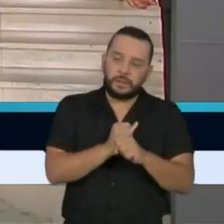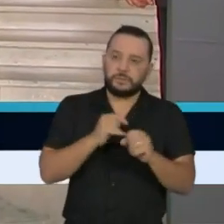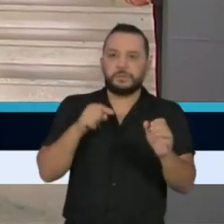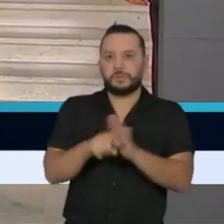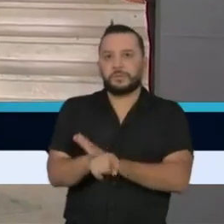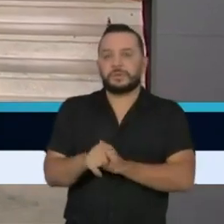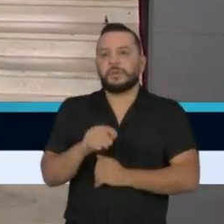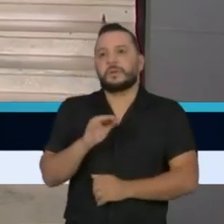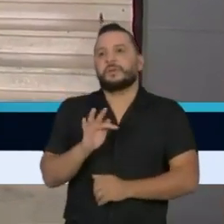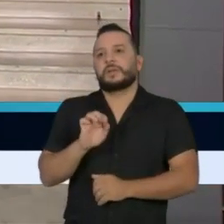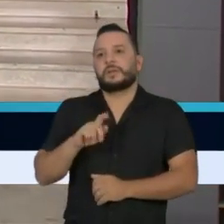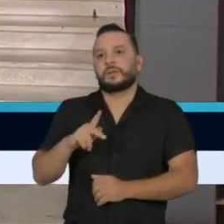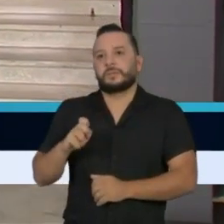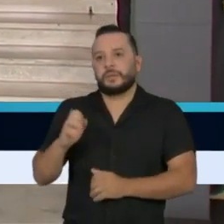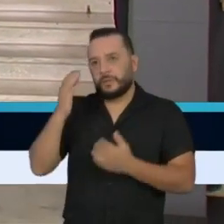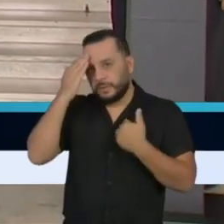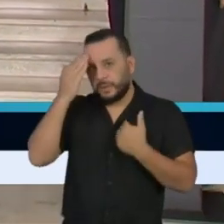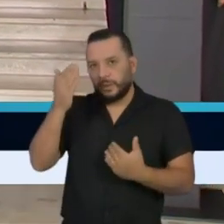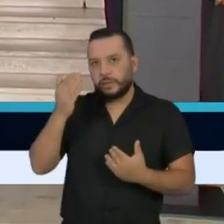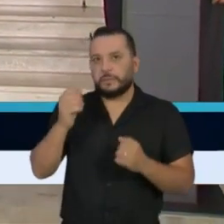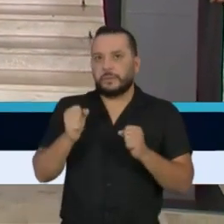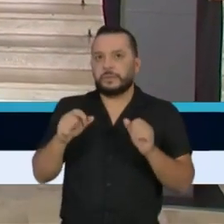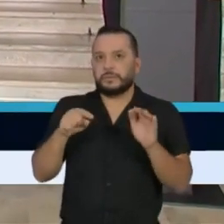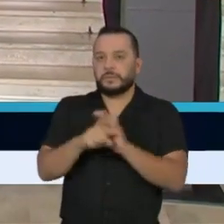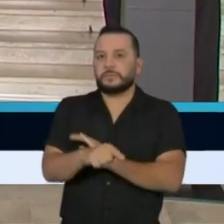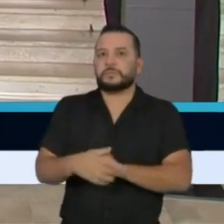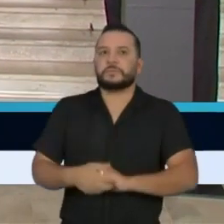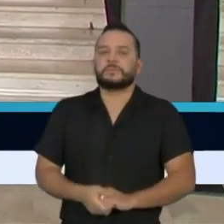sua presença. Boa tarde. Sua pergunta, por favor.